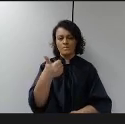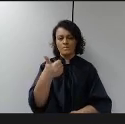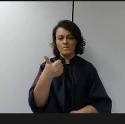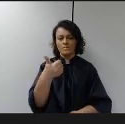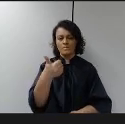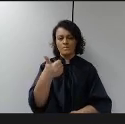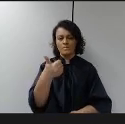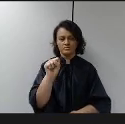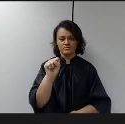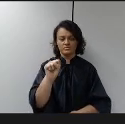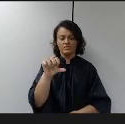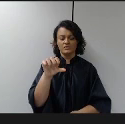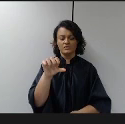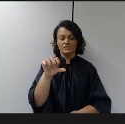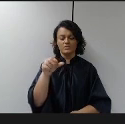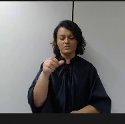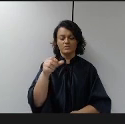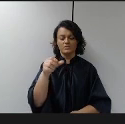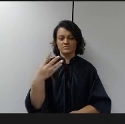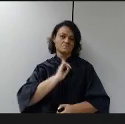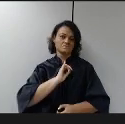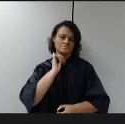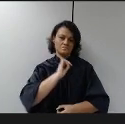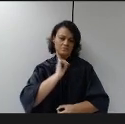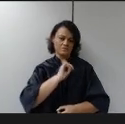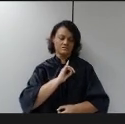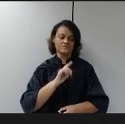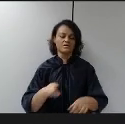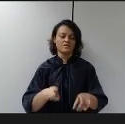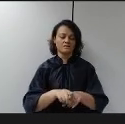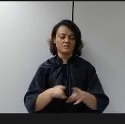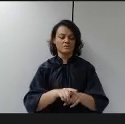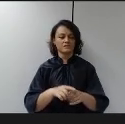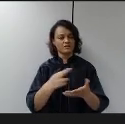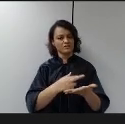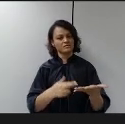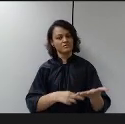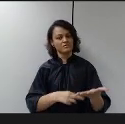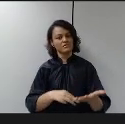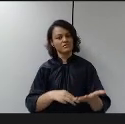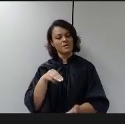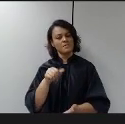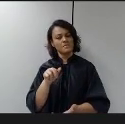1.864.430 de Minas Gerais, também da relatoria do ministro Mauro Campbell,